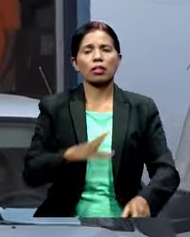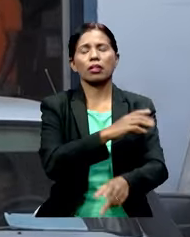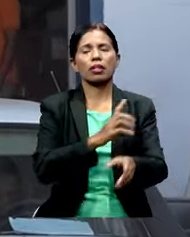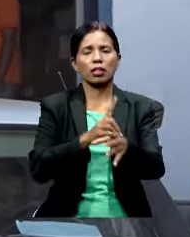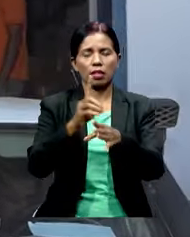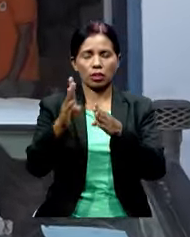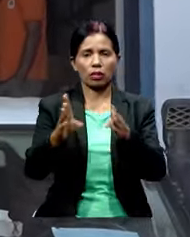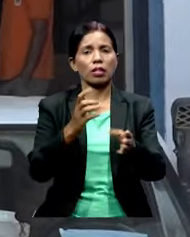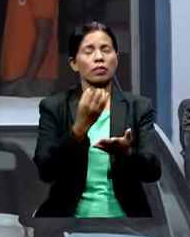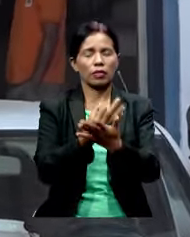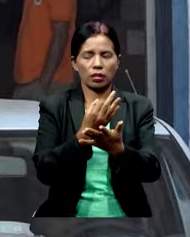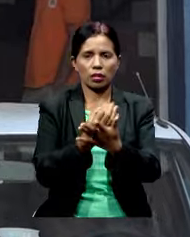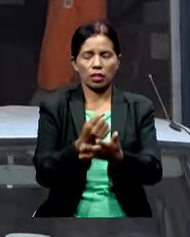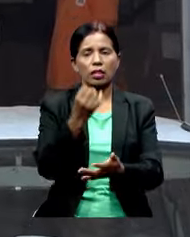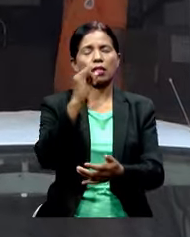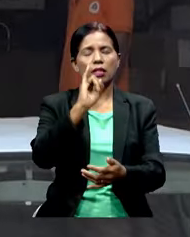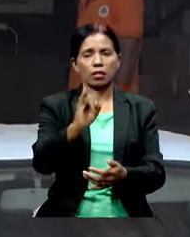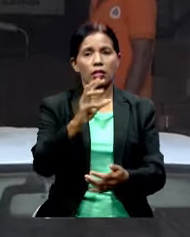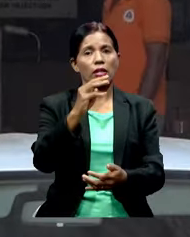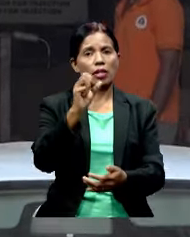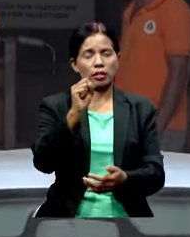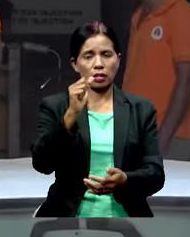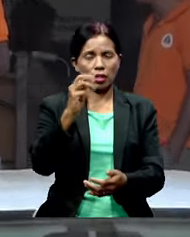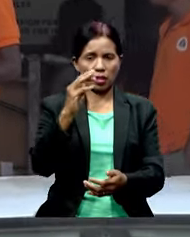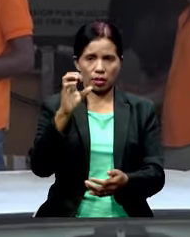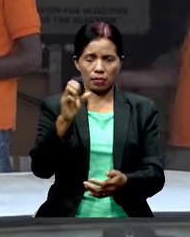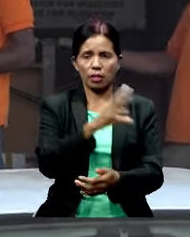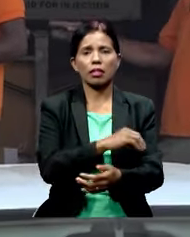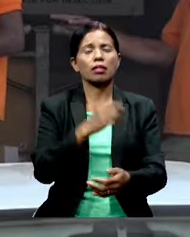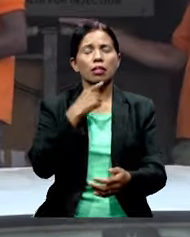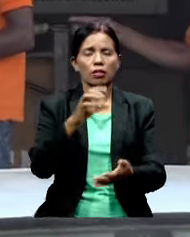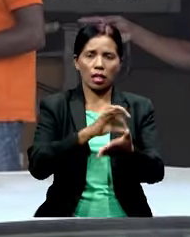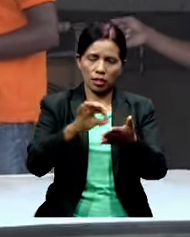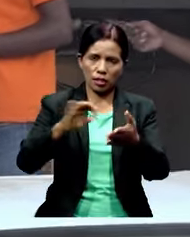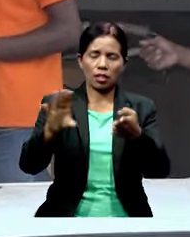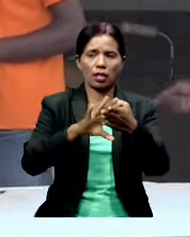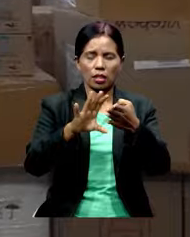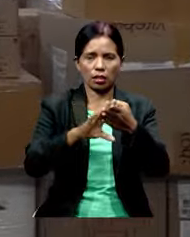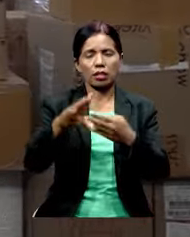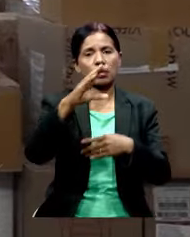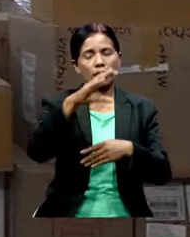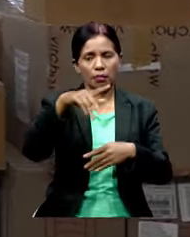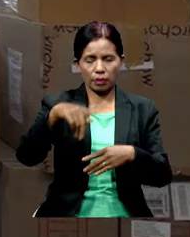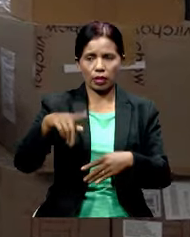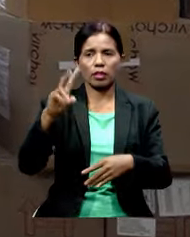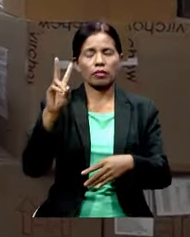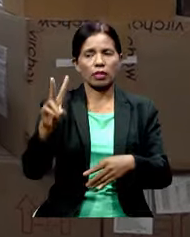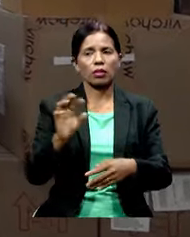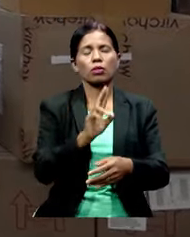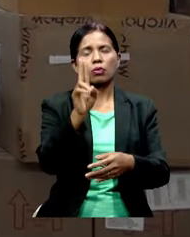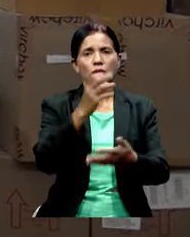directora finanțas Institutul Național Farmacie no produtu medicu, atu asina carta CPV, ori executa